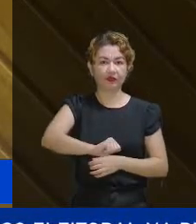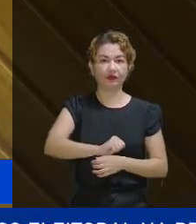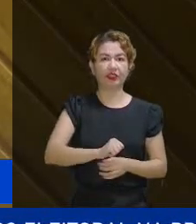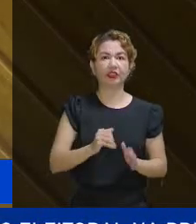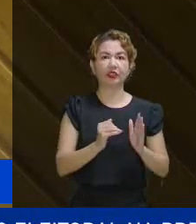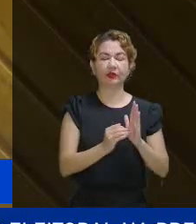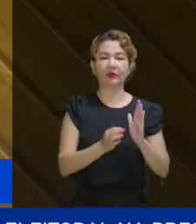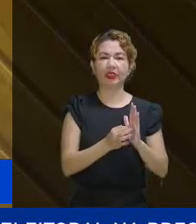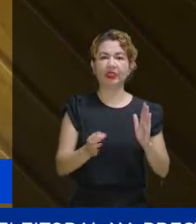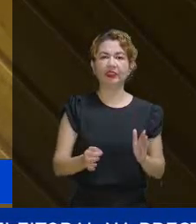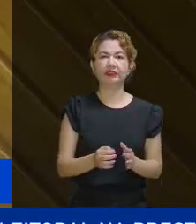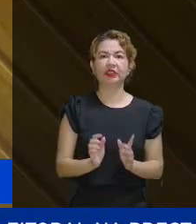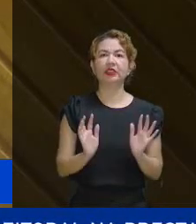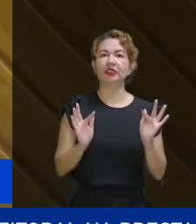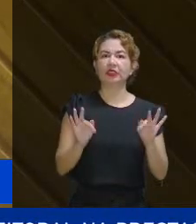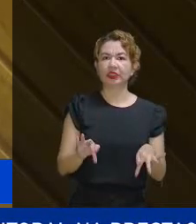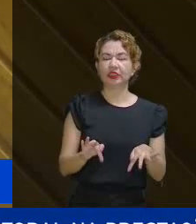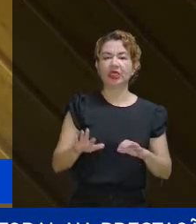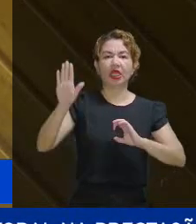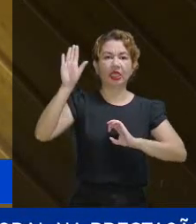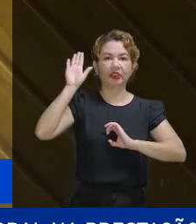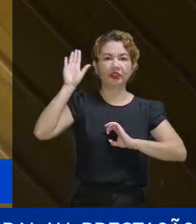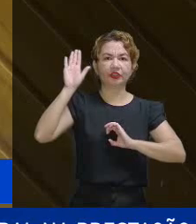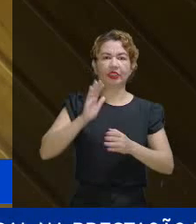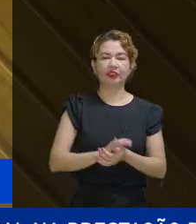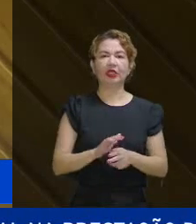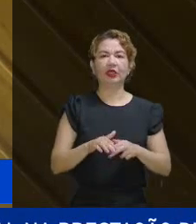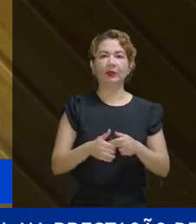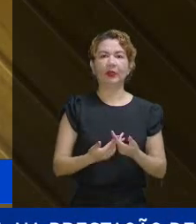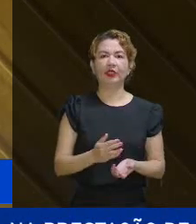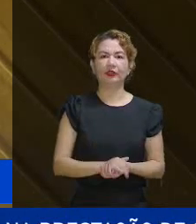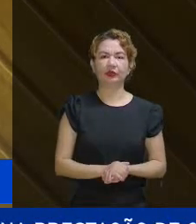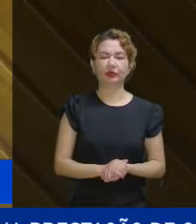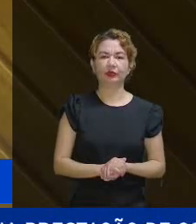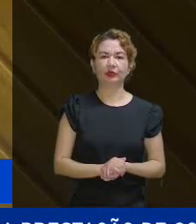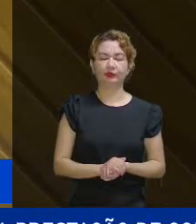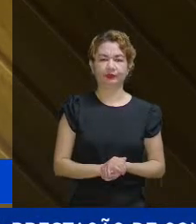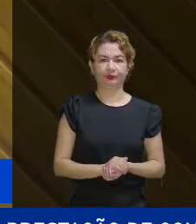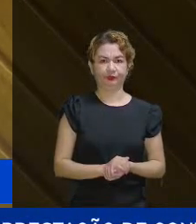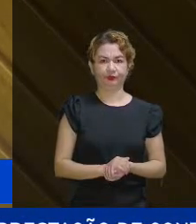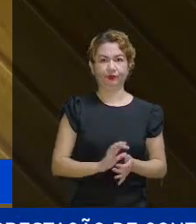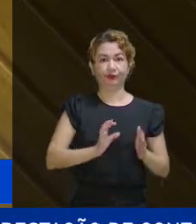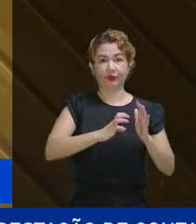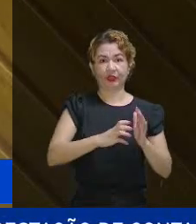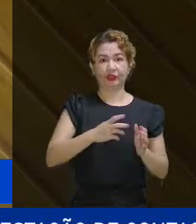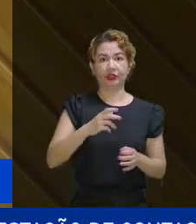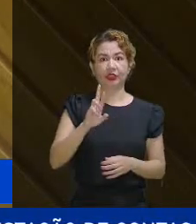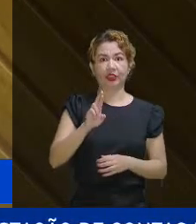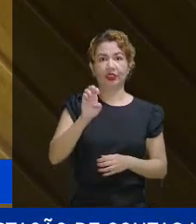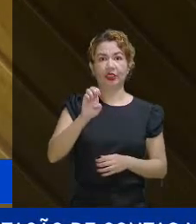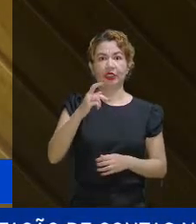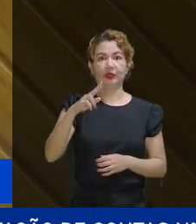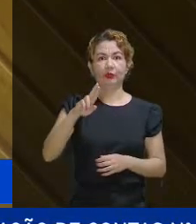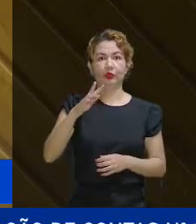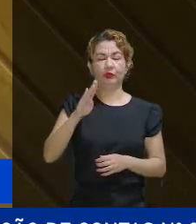parecer concluiu que a candidata pelo Partido dos Republicanos, no município de Pracuúba,